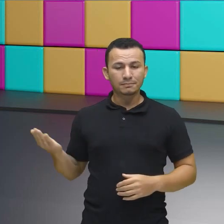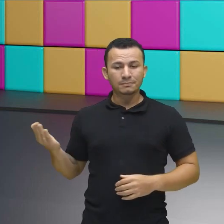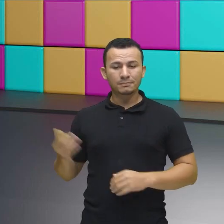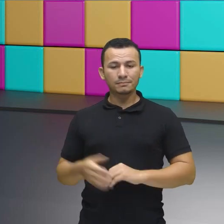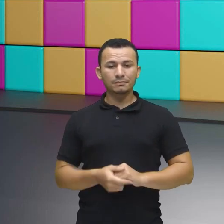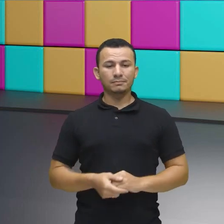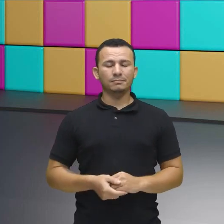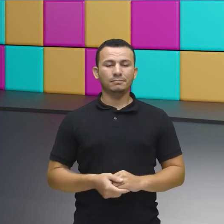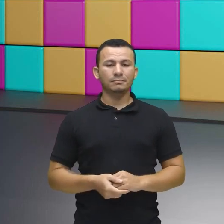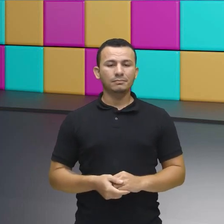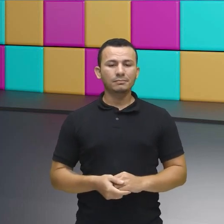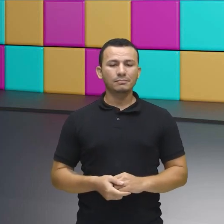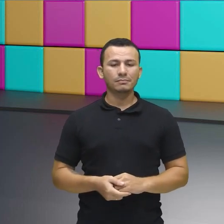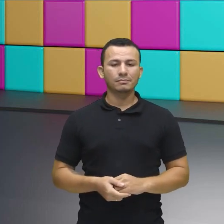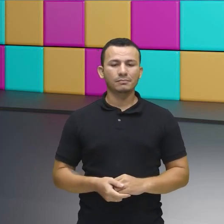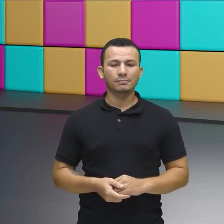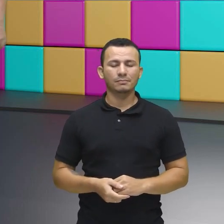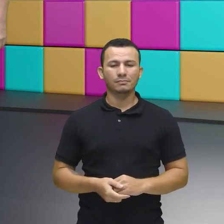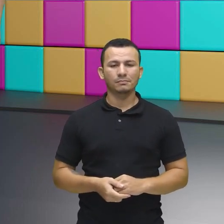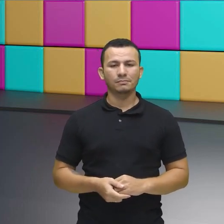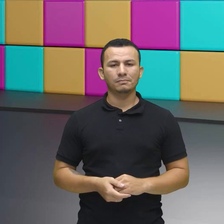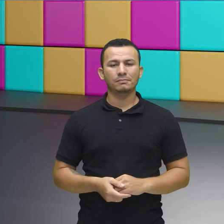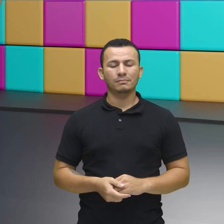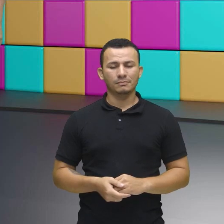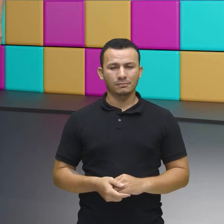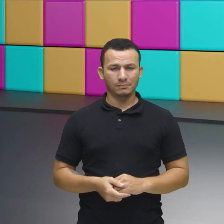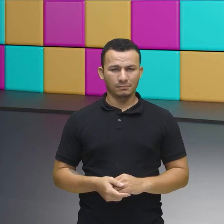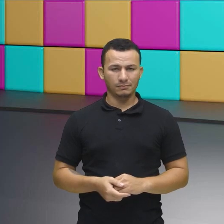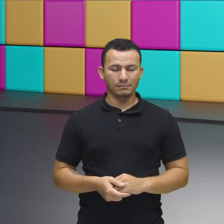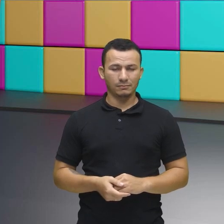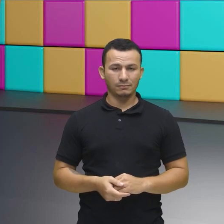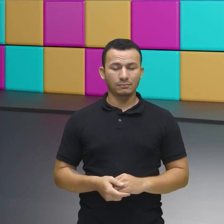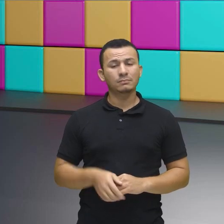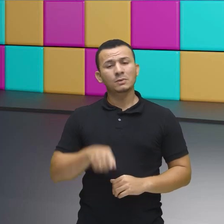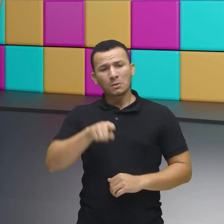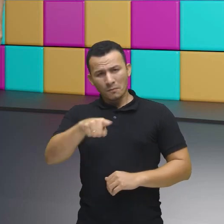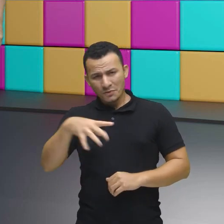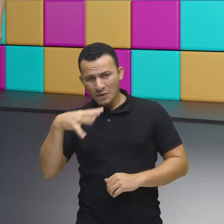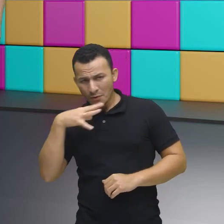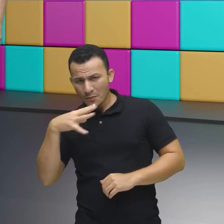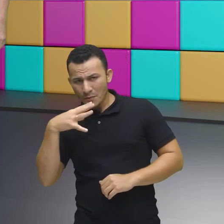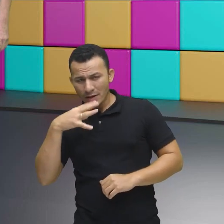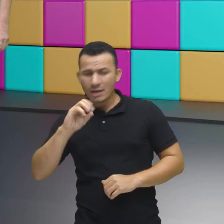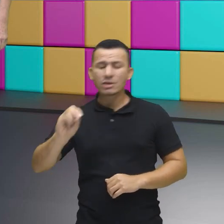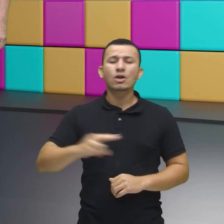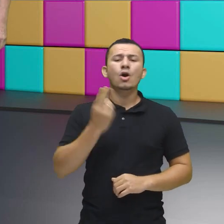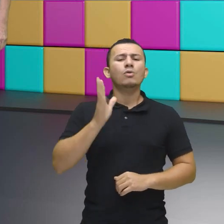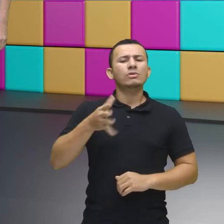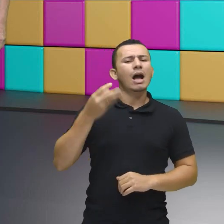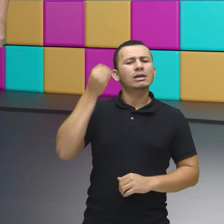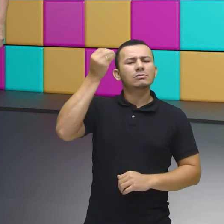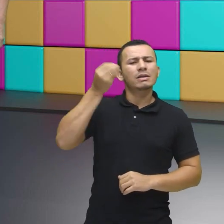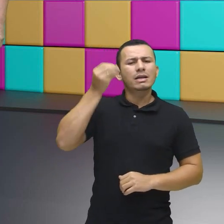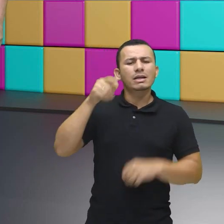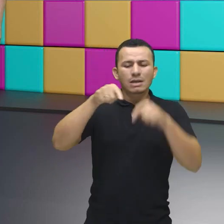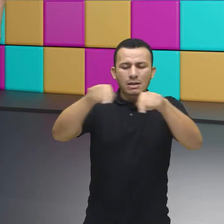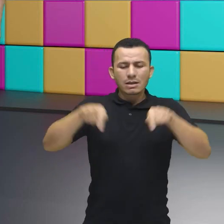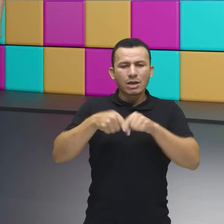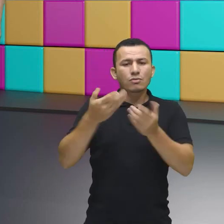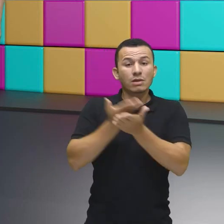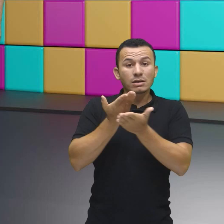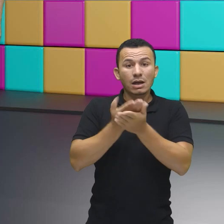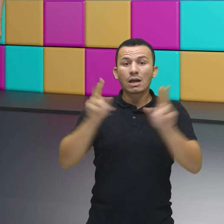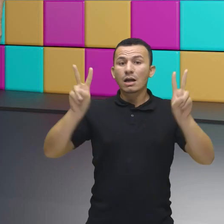Então, aqui você tem conhecimento, né? Ou participou de atividades na sala de aula com a